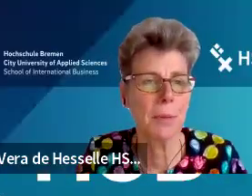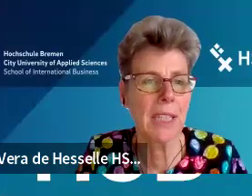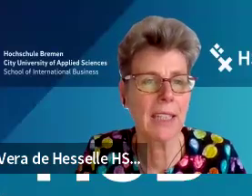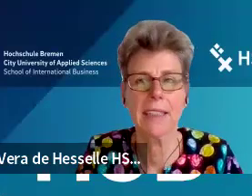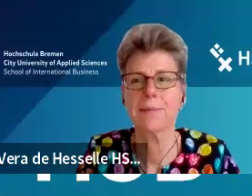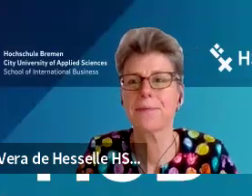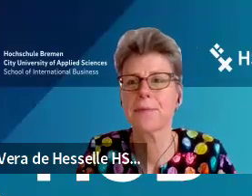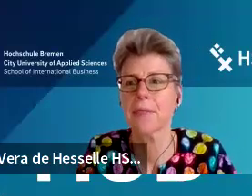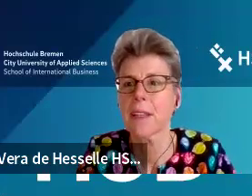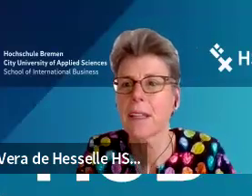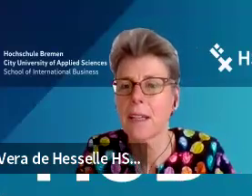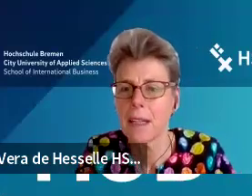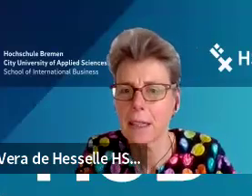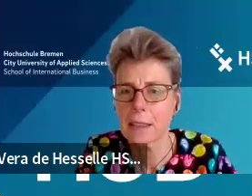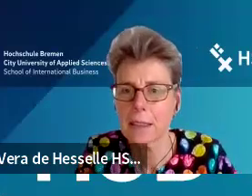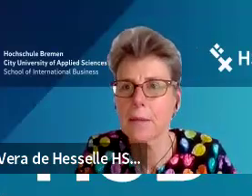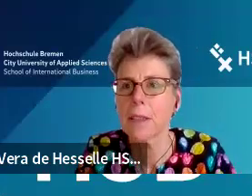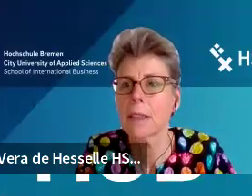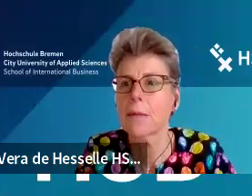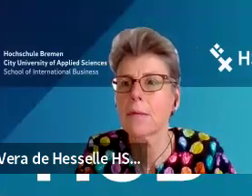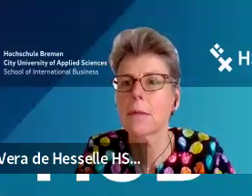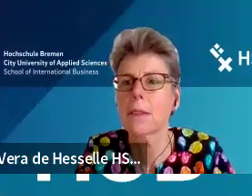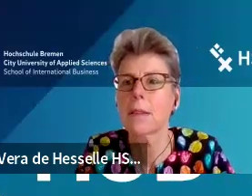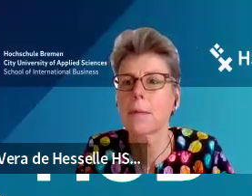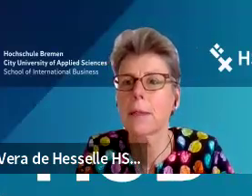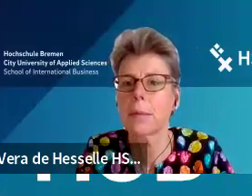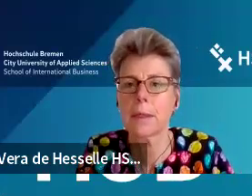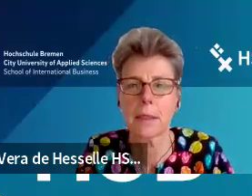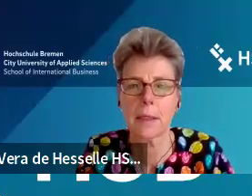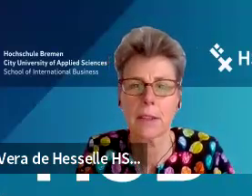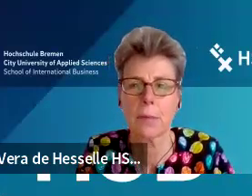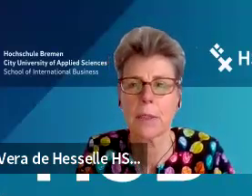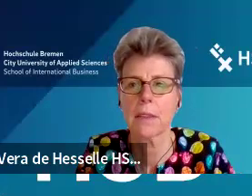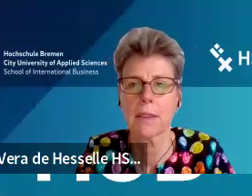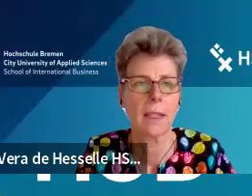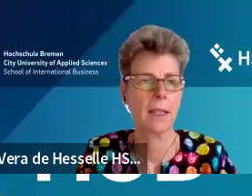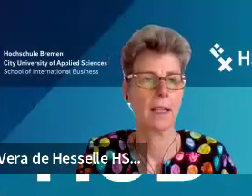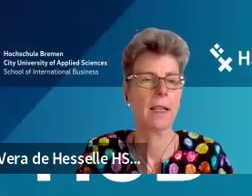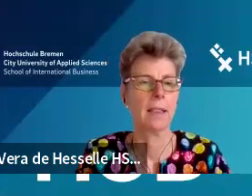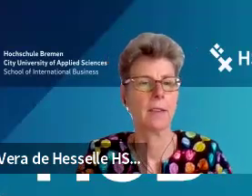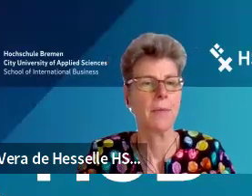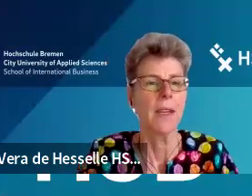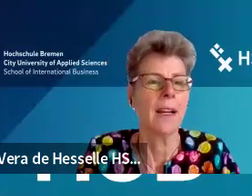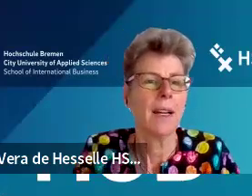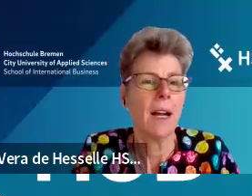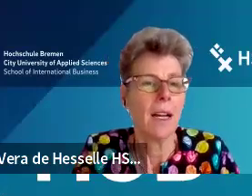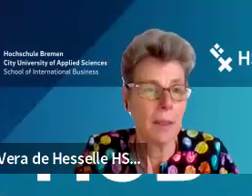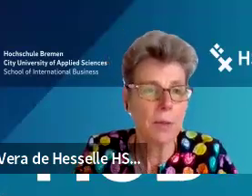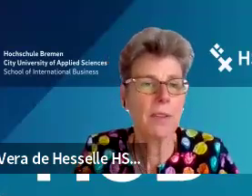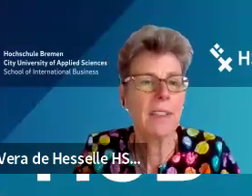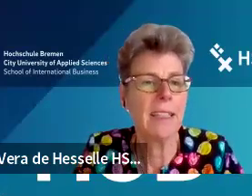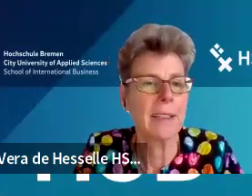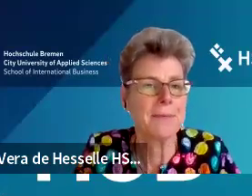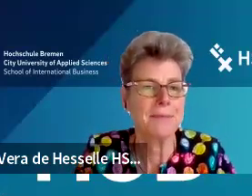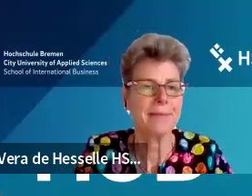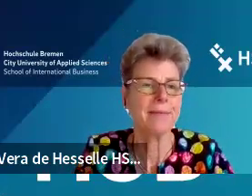Então, muito obrigada. Ah, tenho mais um. Desculpa. Então,